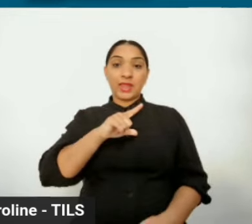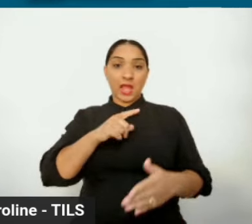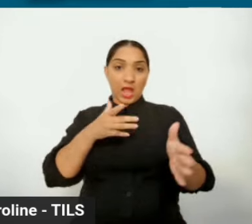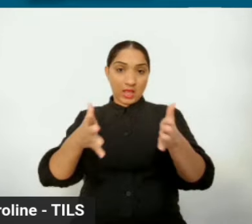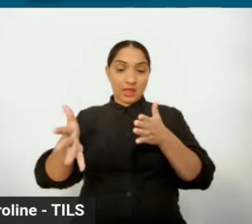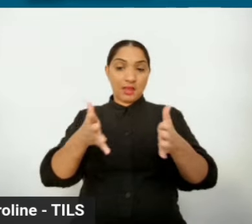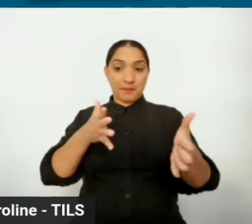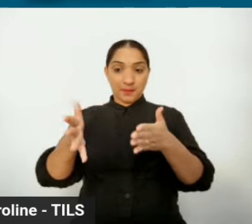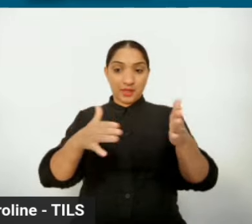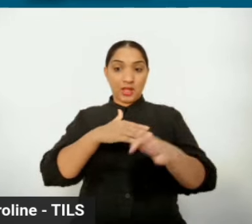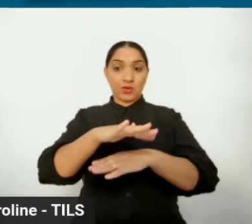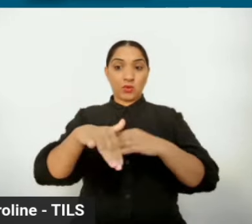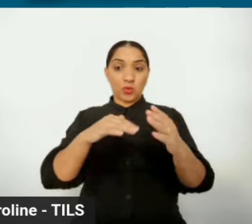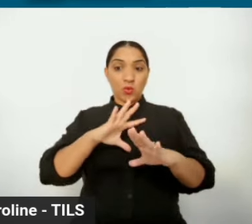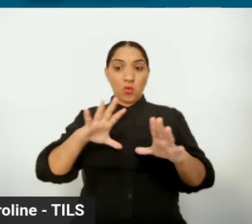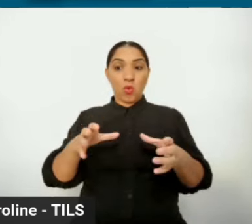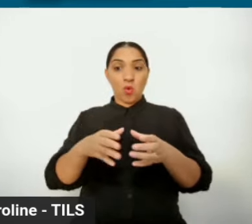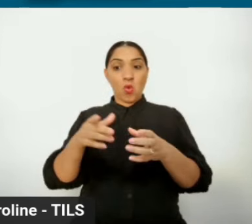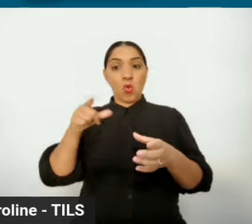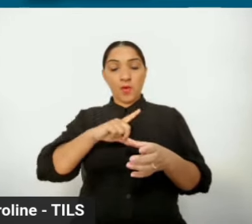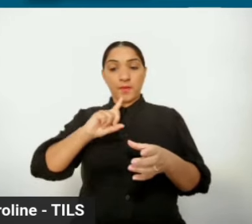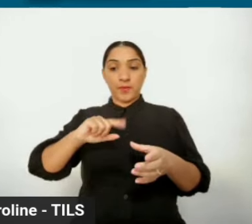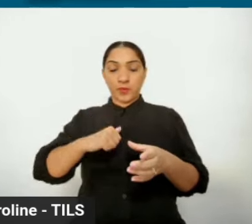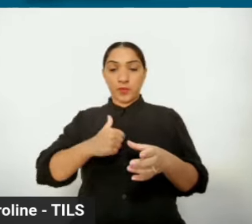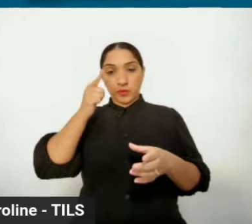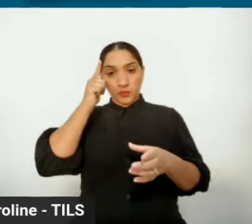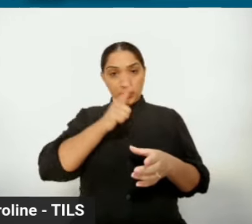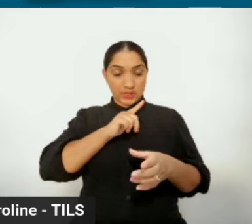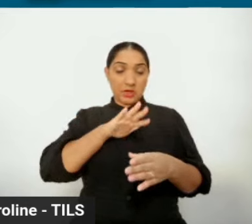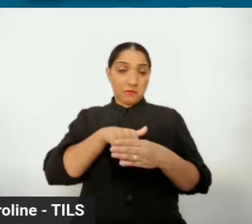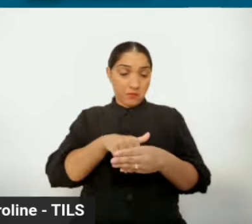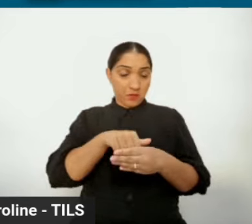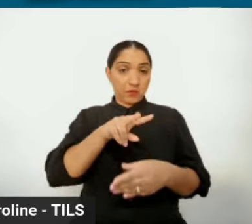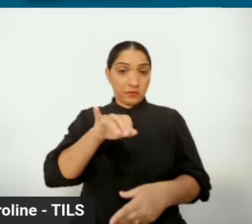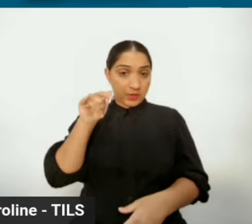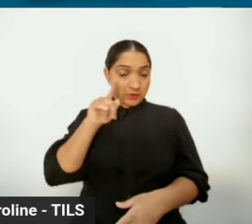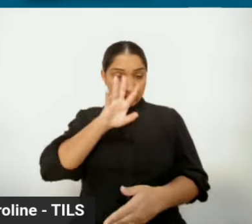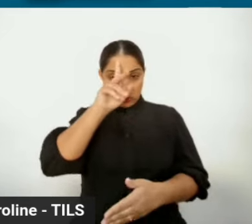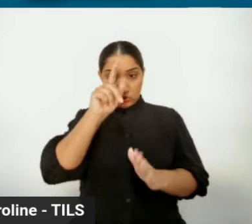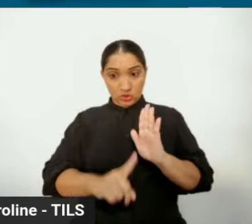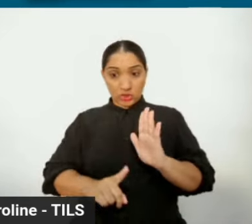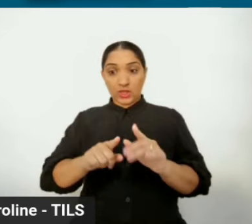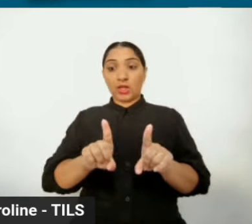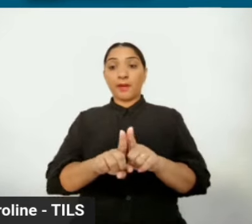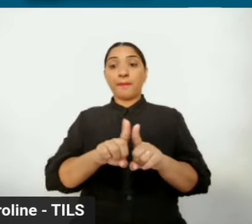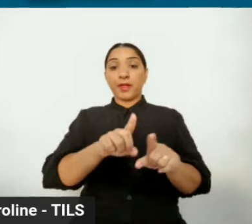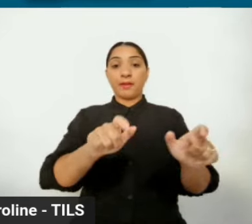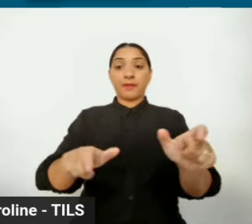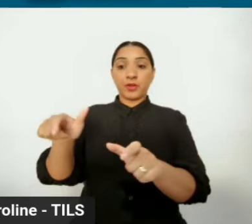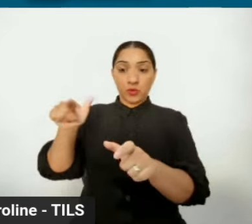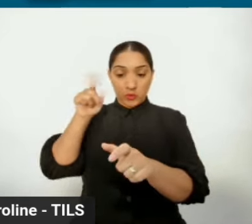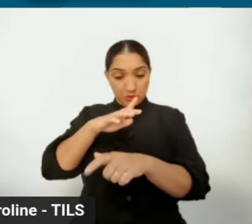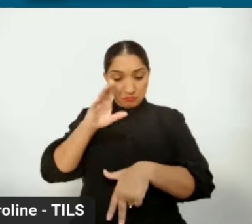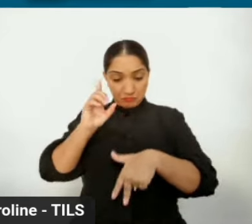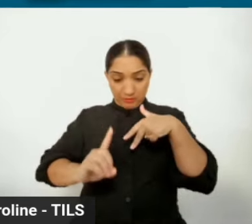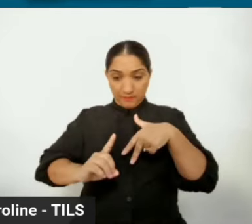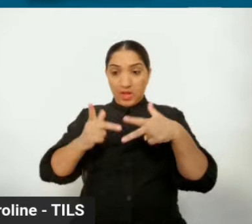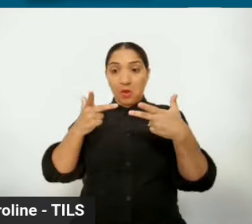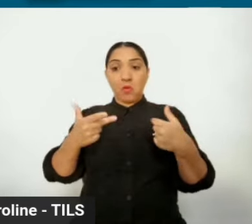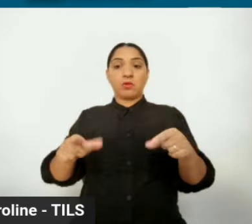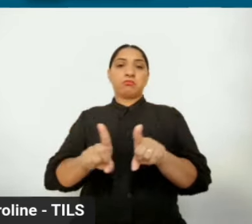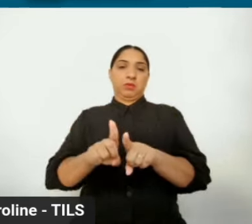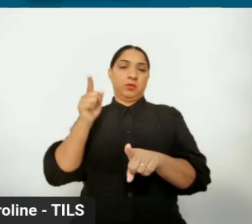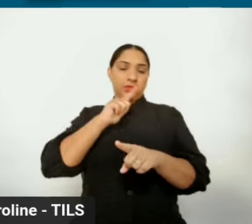nosso eleitorado no exercício do seu direito de voto e os candidatos e candidatas com deficiência também da mesma forma